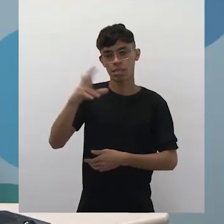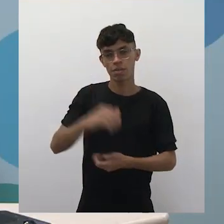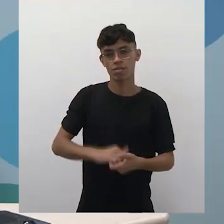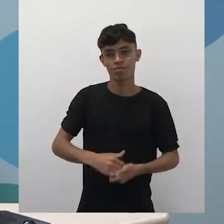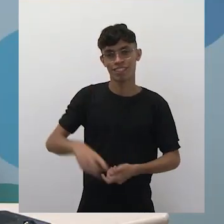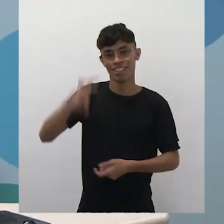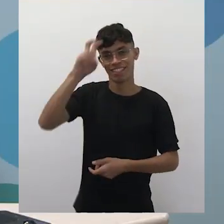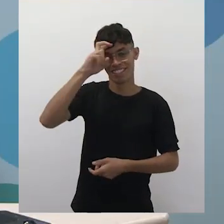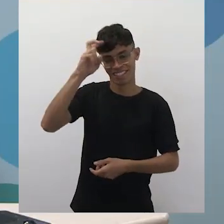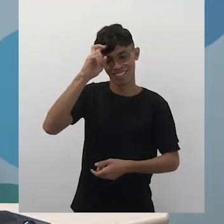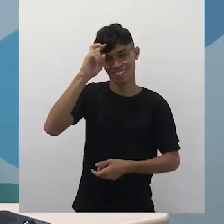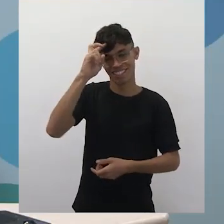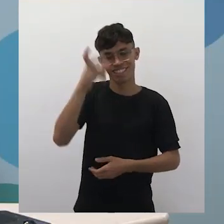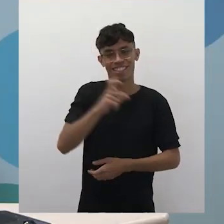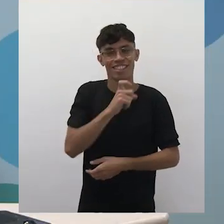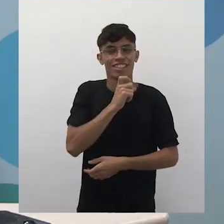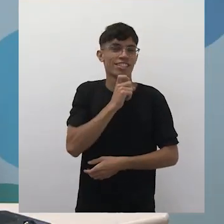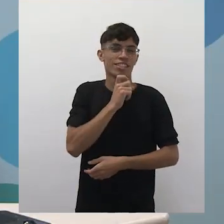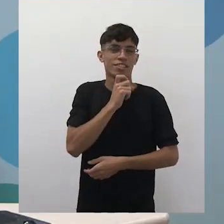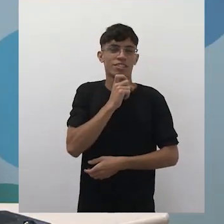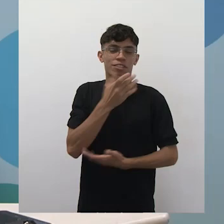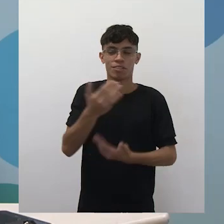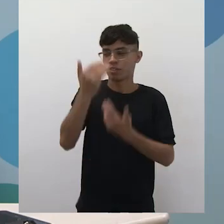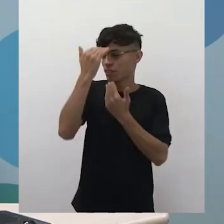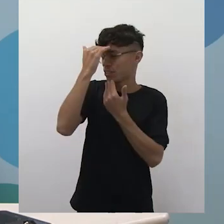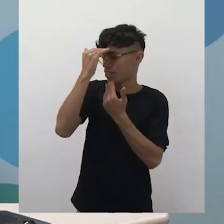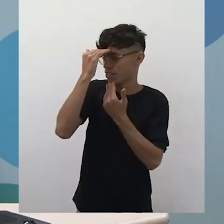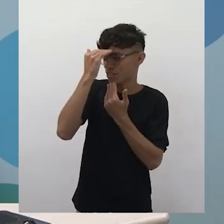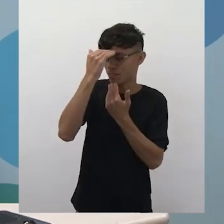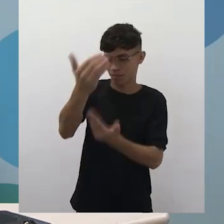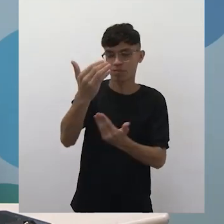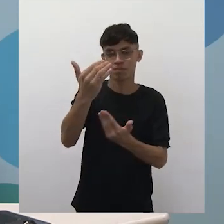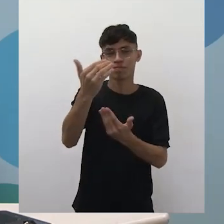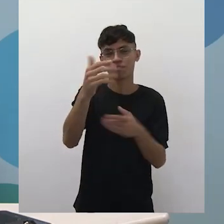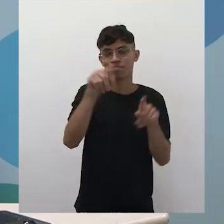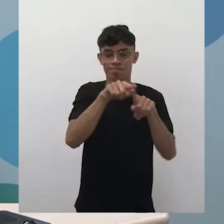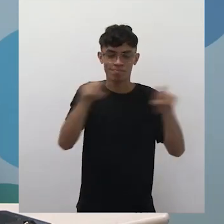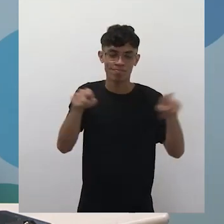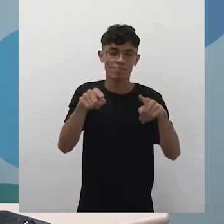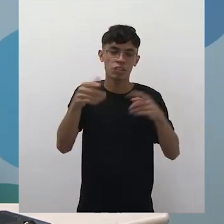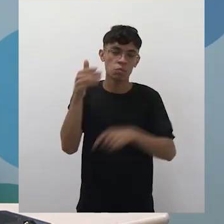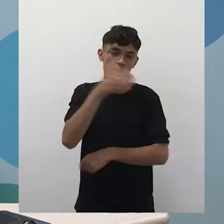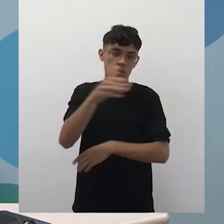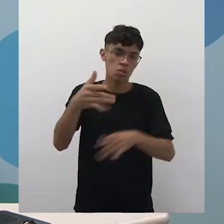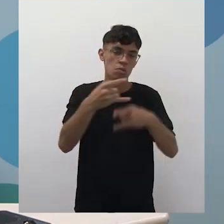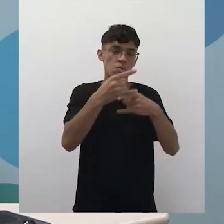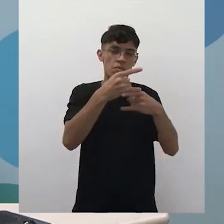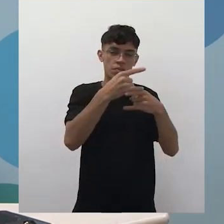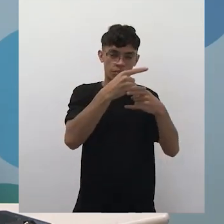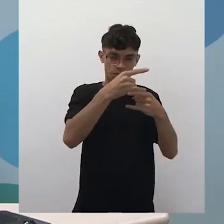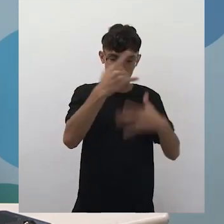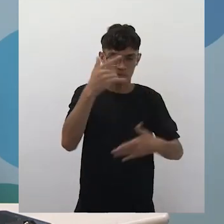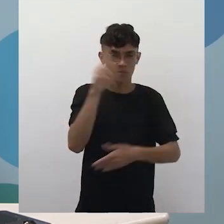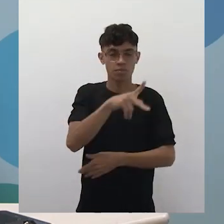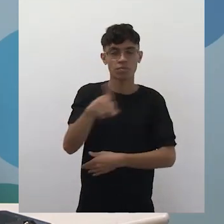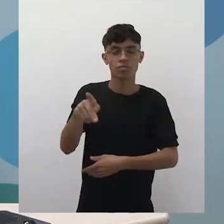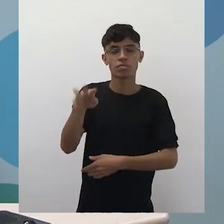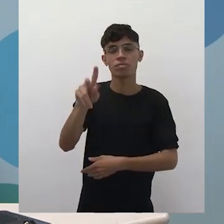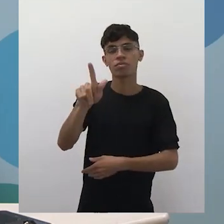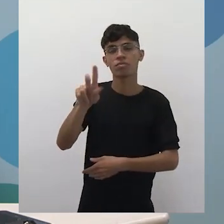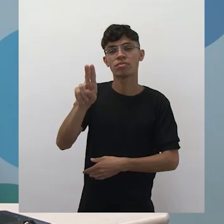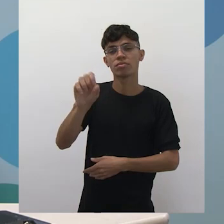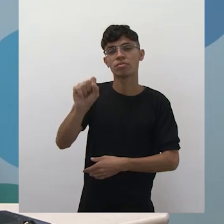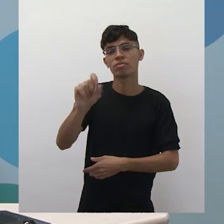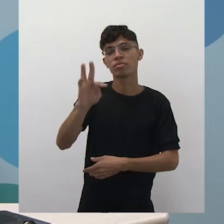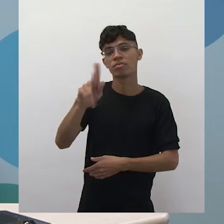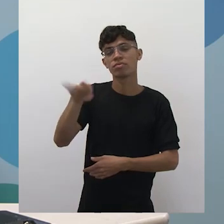muito fria. Tá? Eu agradeço imensamente as contribuições no chat, a participação do professor Gustavo aqui na